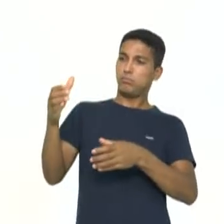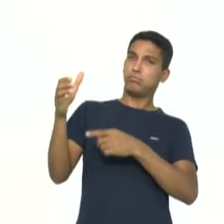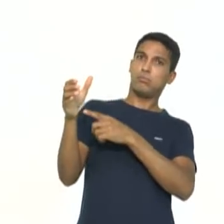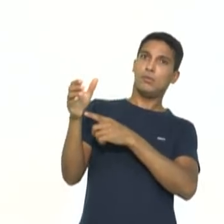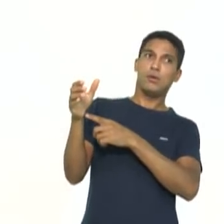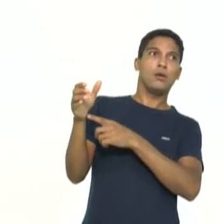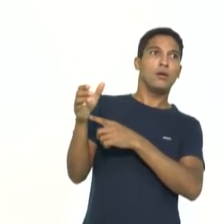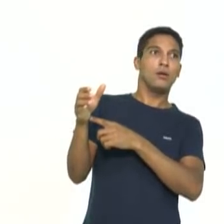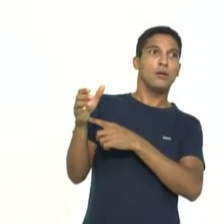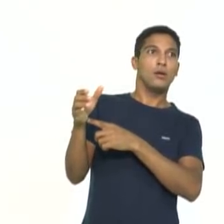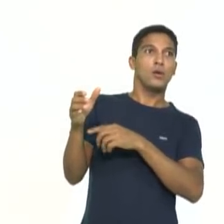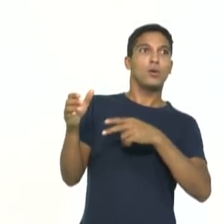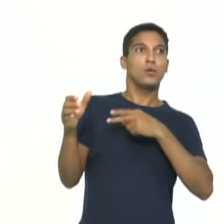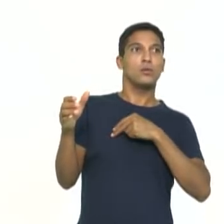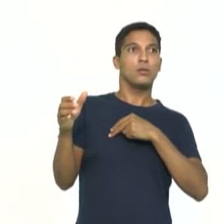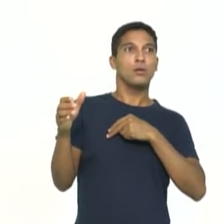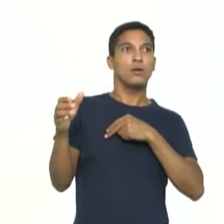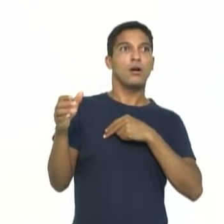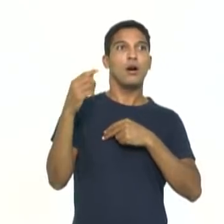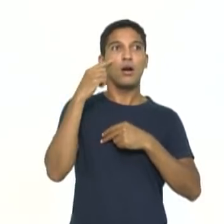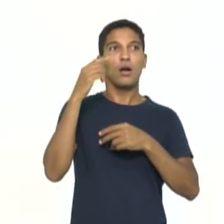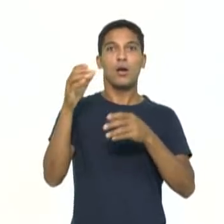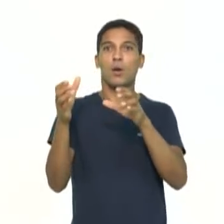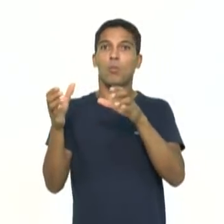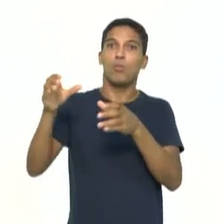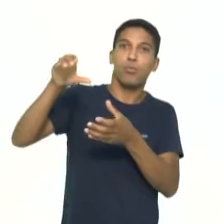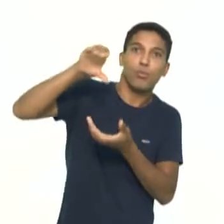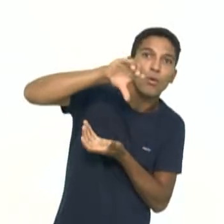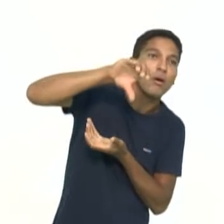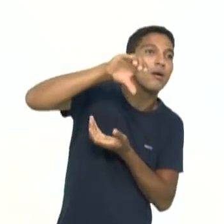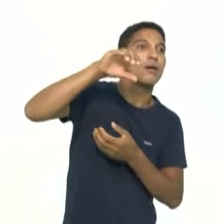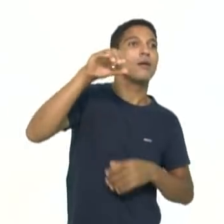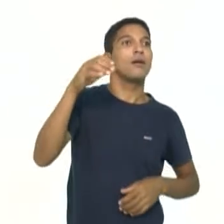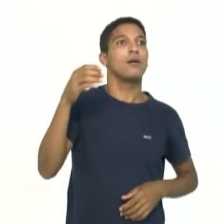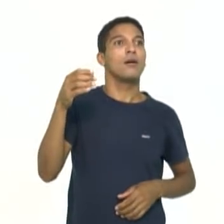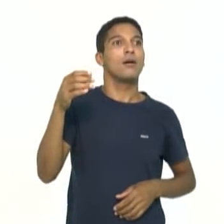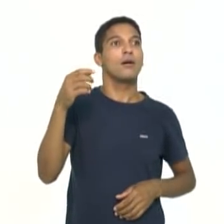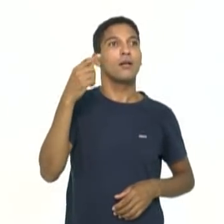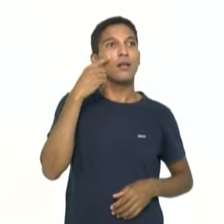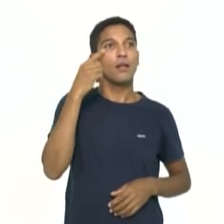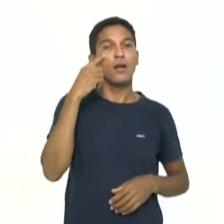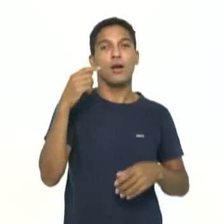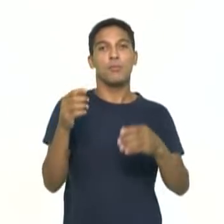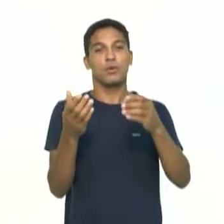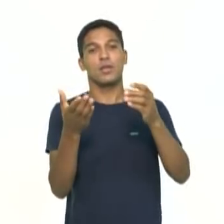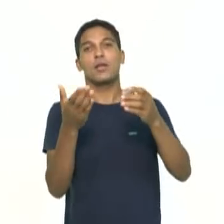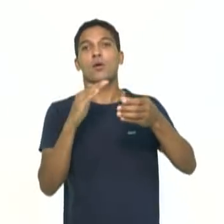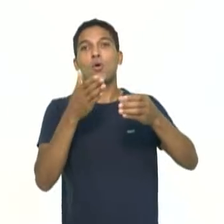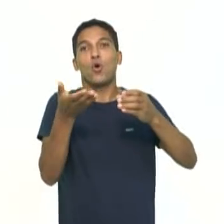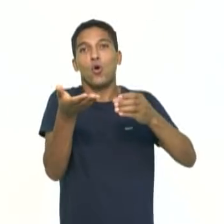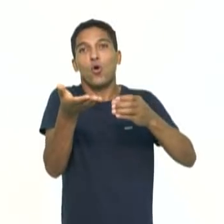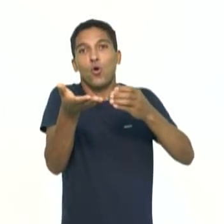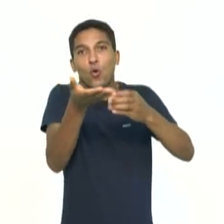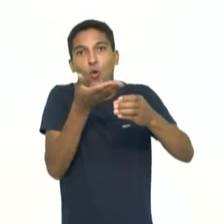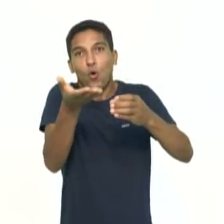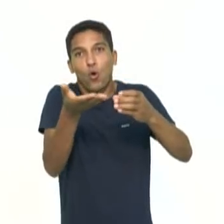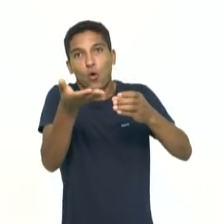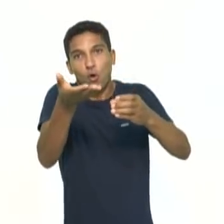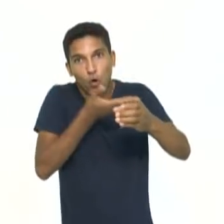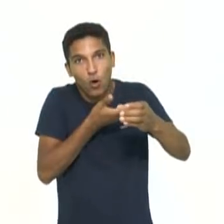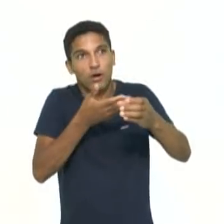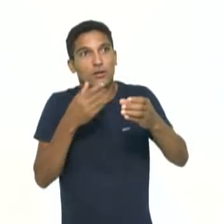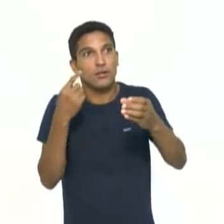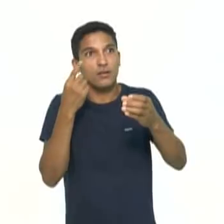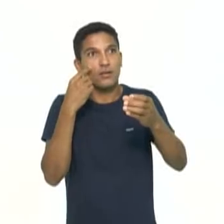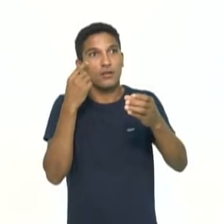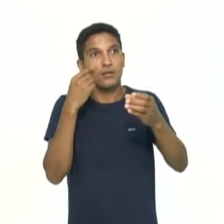um porongo. Olha só. Tcharam! Eles recortam. Aqui tem todo um processo para que ela se